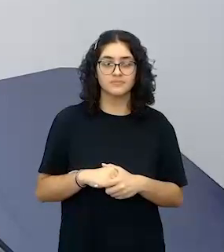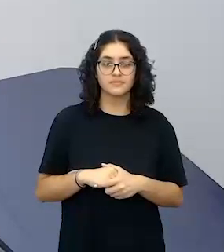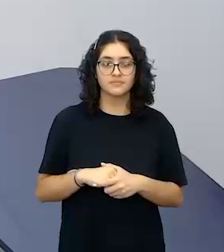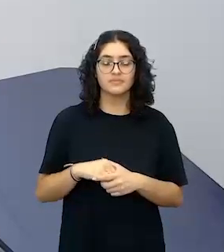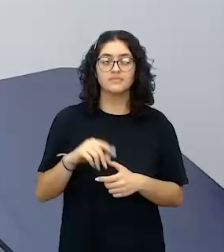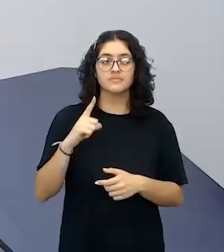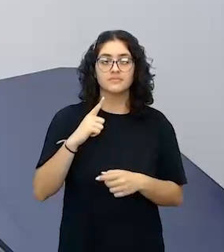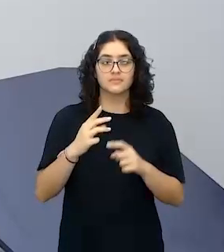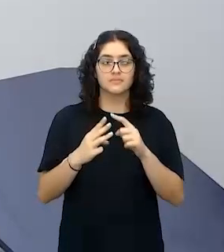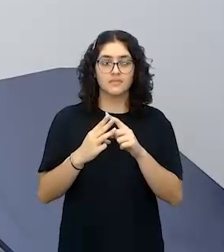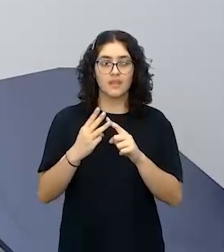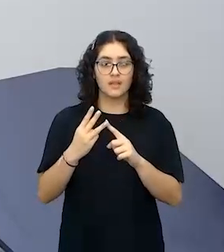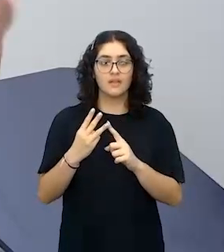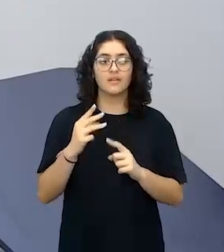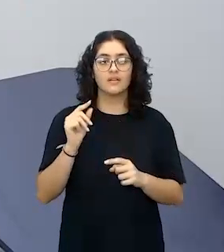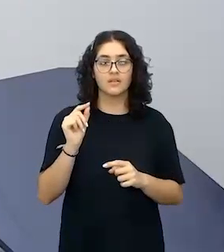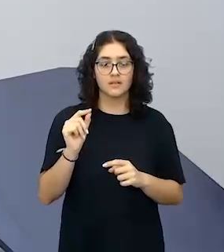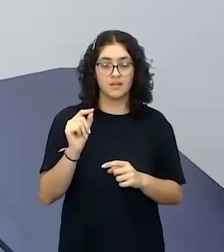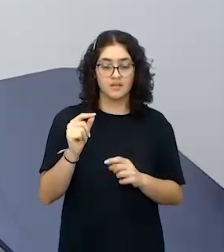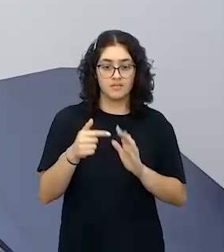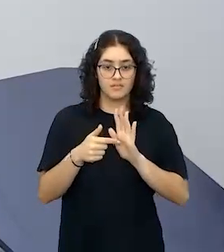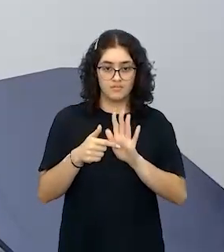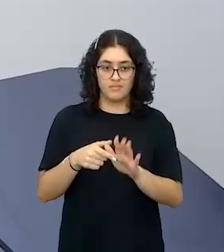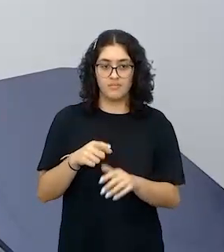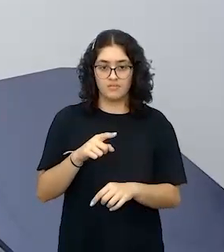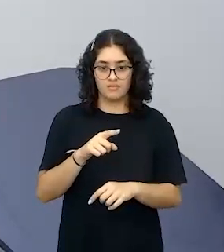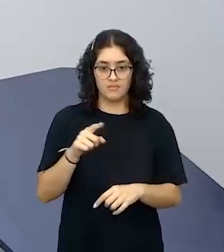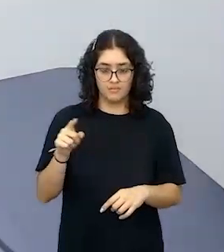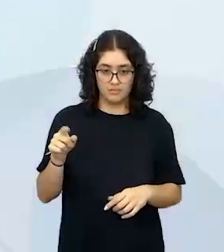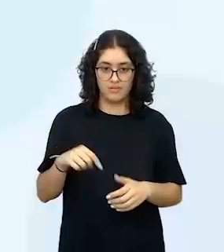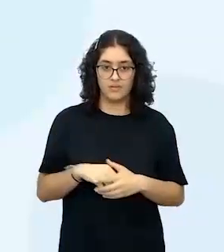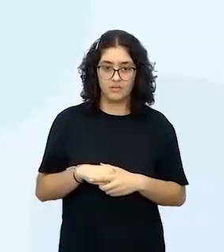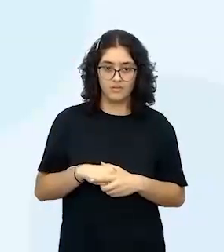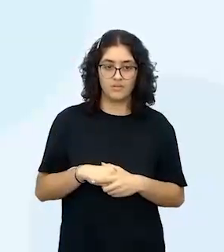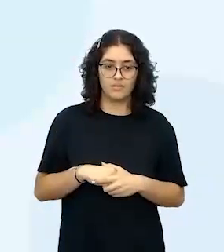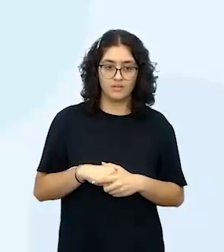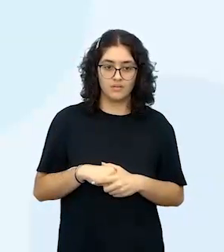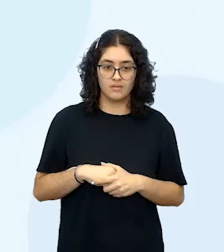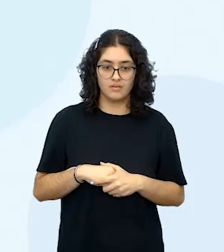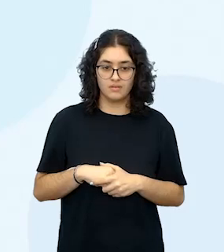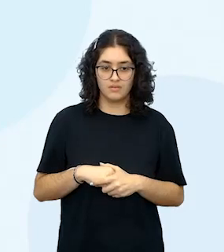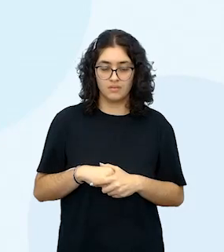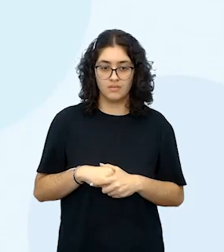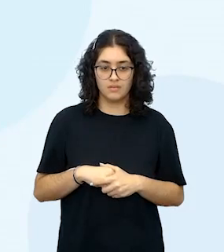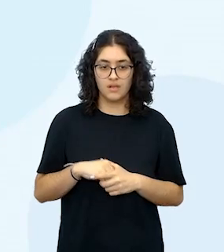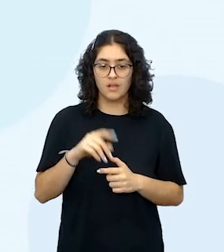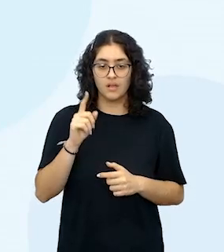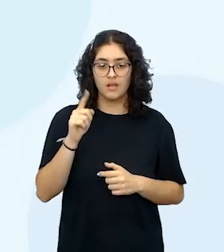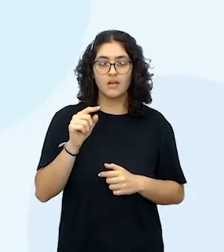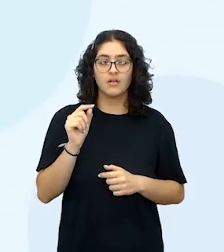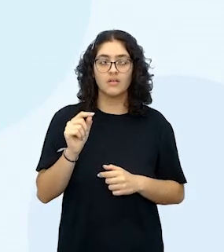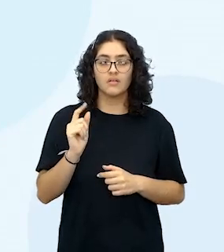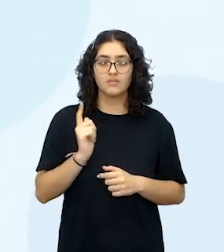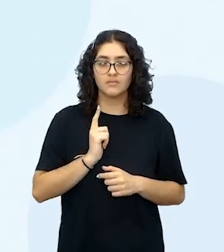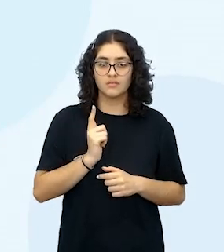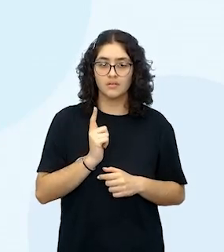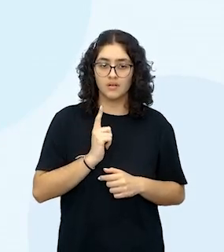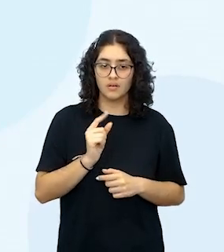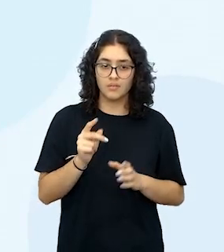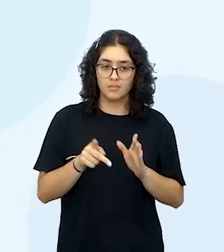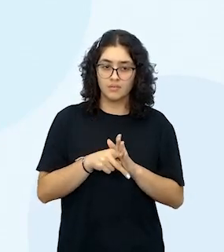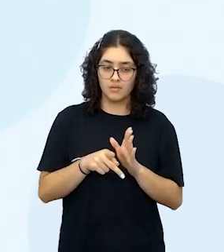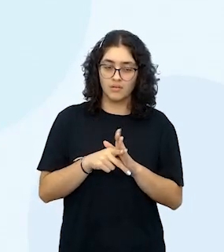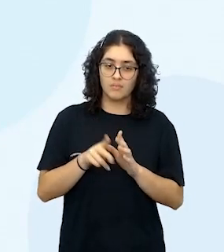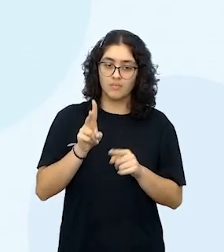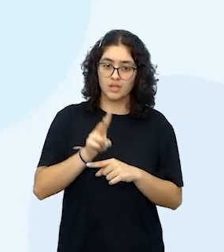partir de 3 grandes pilares, né, que vão aparecer aí no próximo slide. É um programa que envolve tanto o protocolo